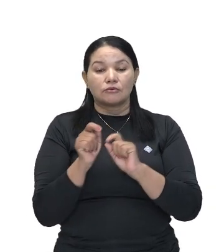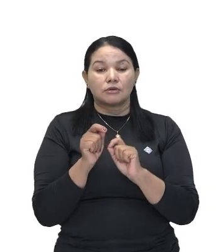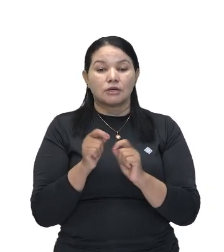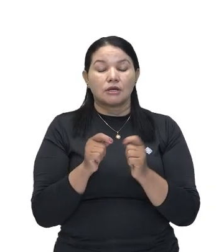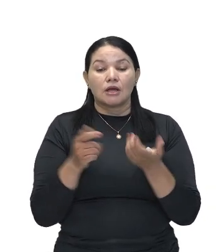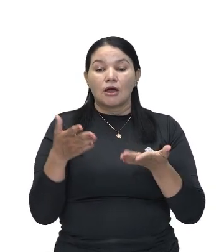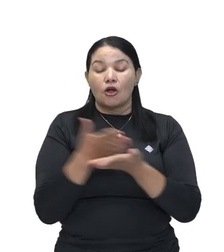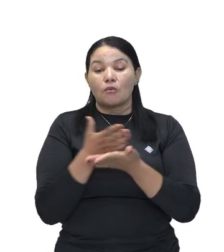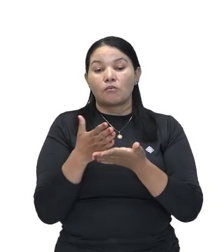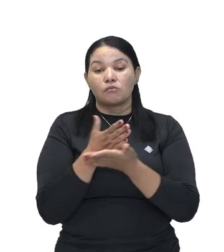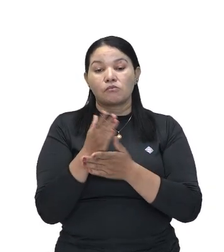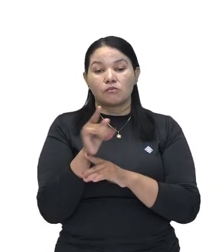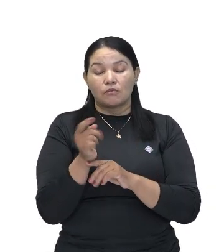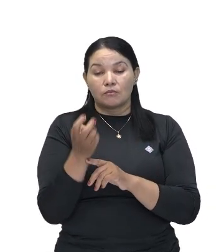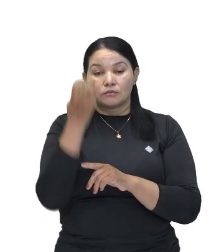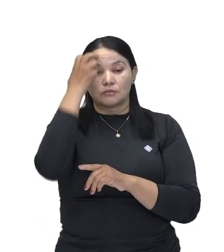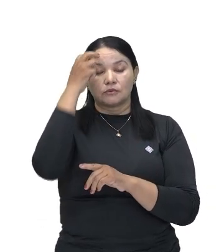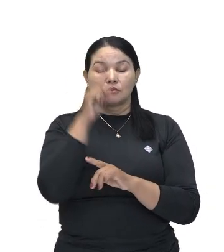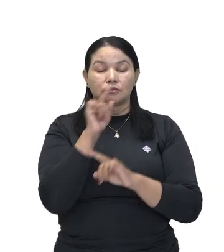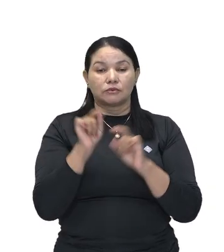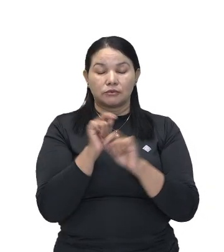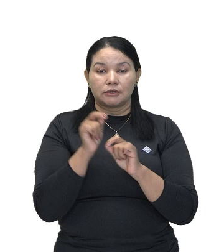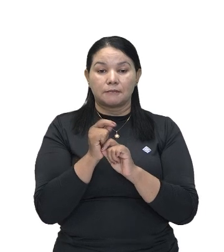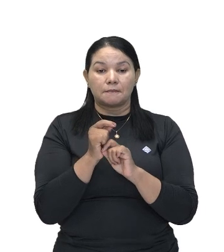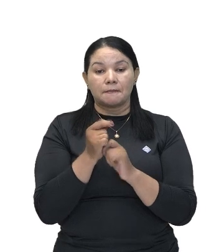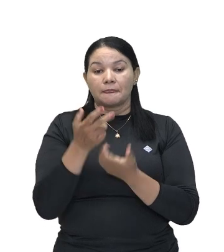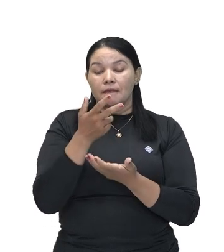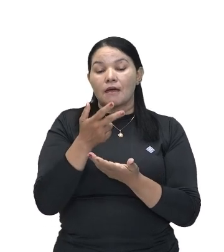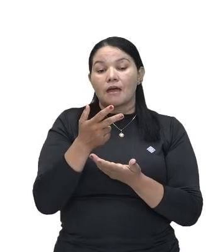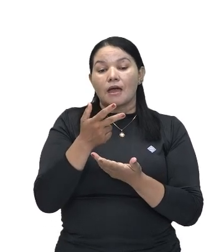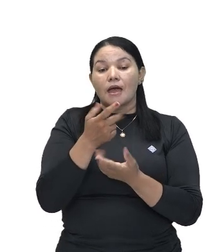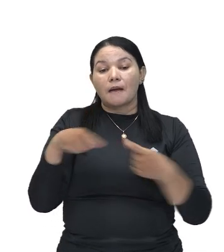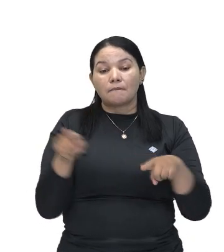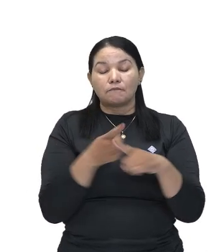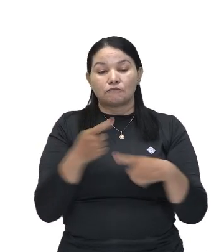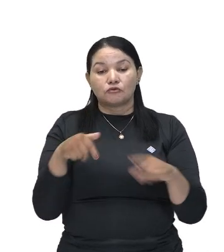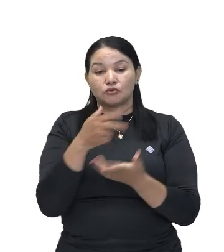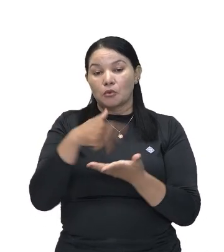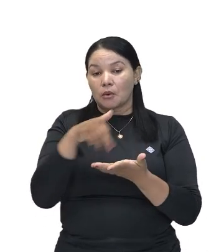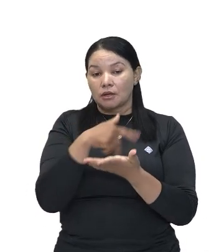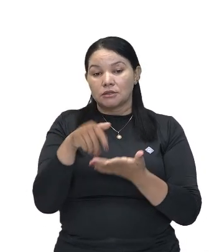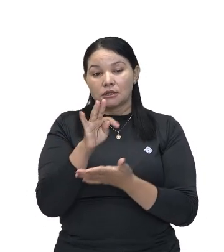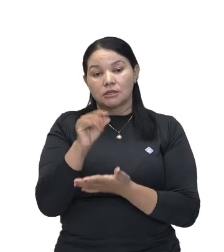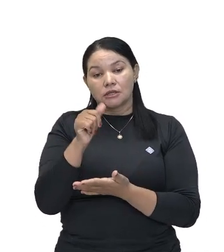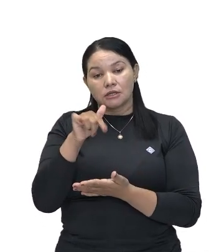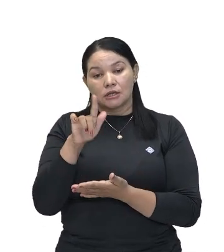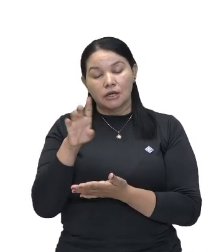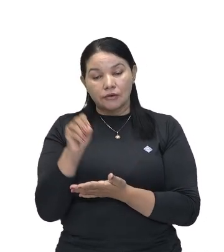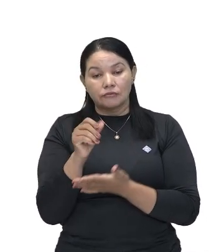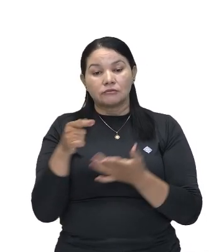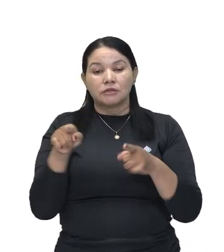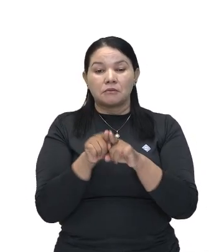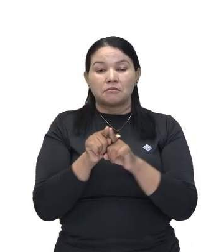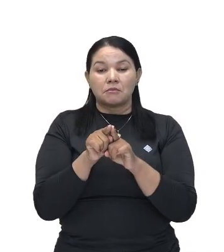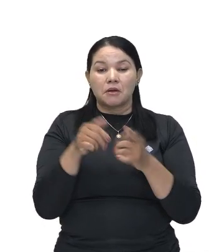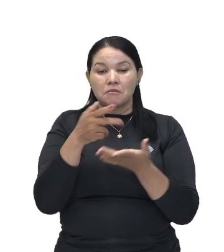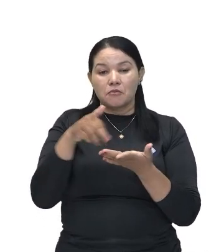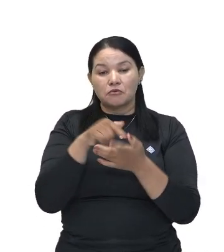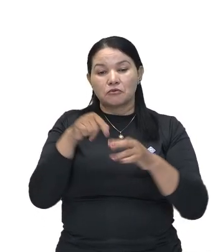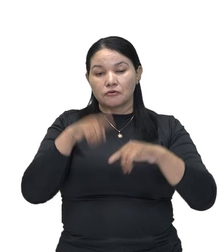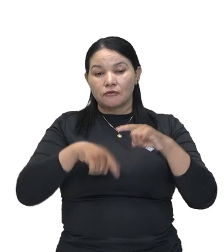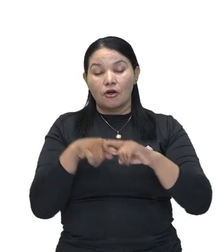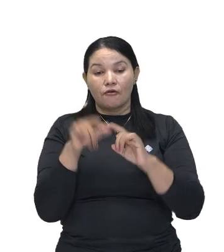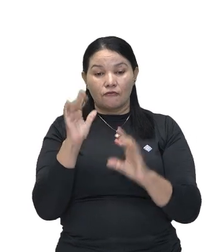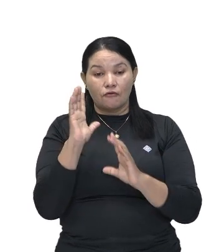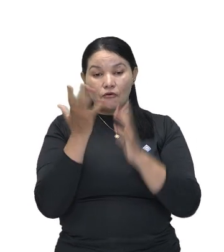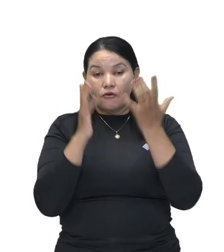vamos ter manifestações culturais também, como o tango, o candombe, o folclore gaúcho e o